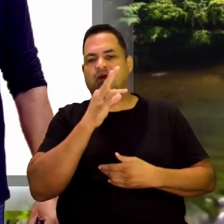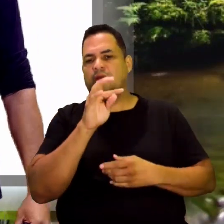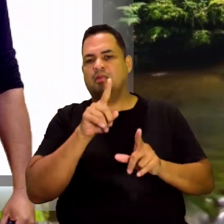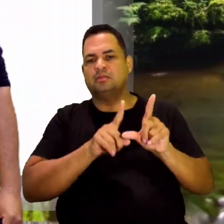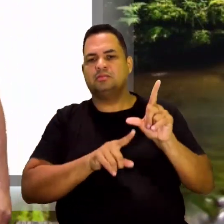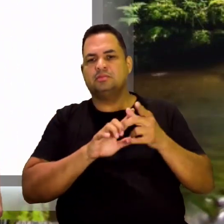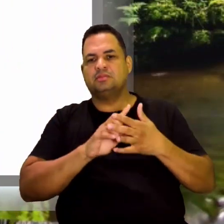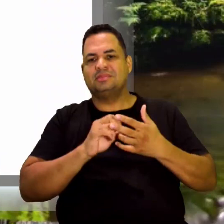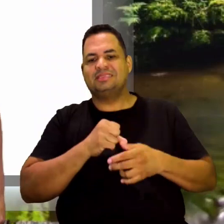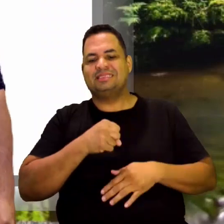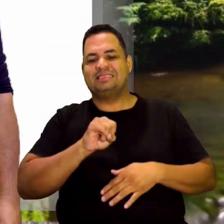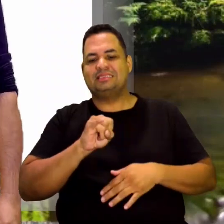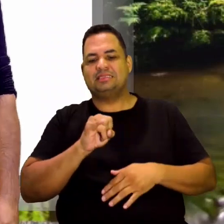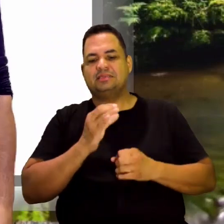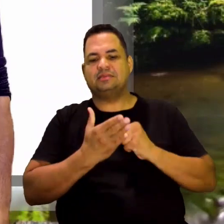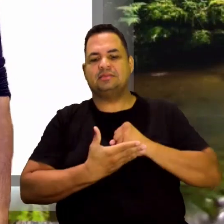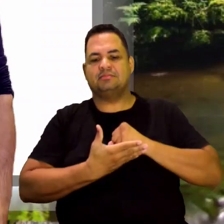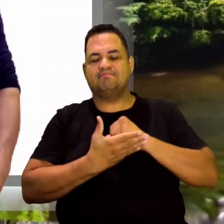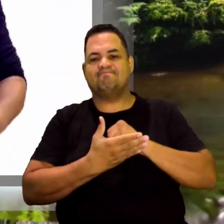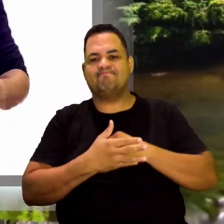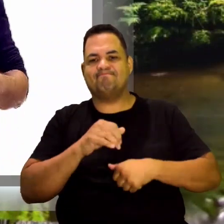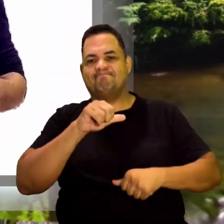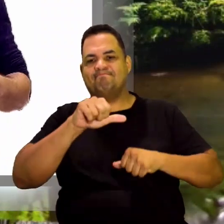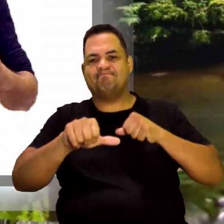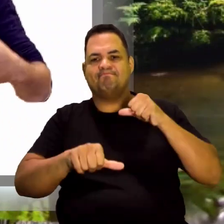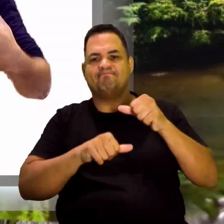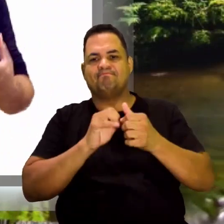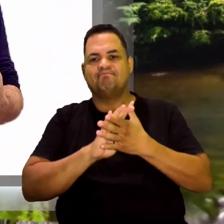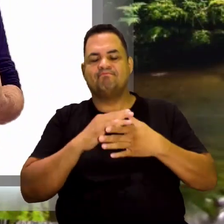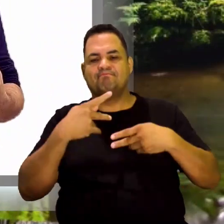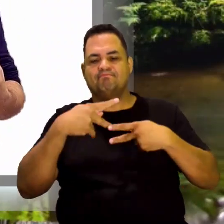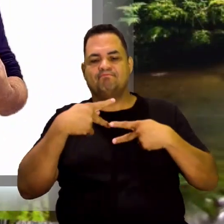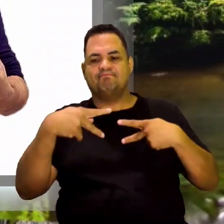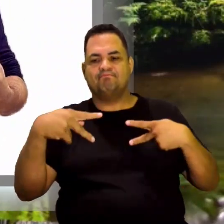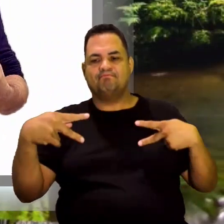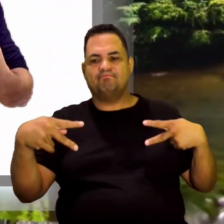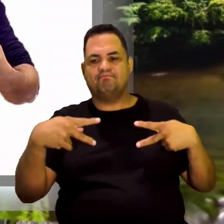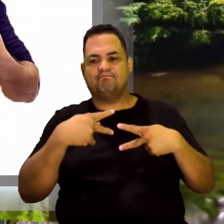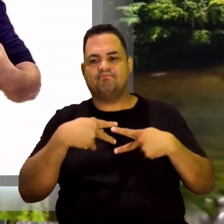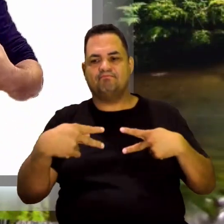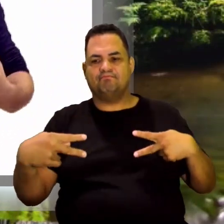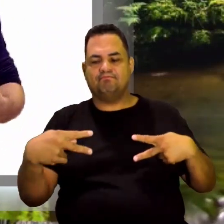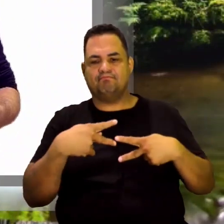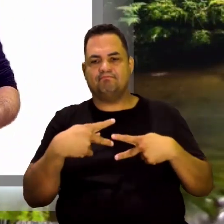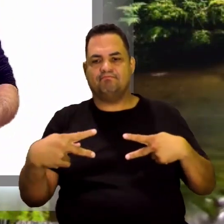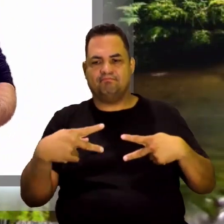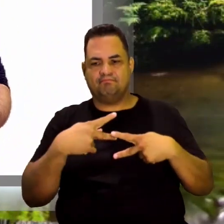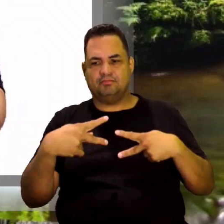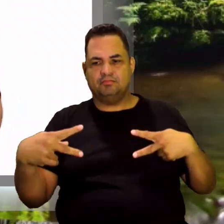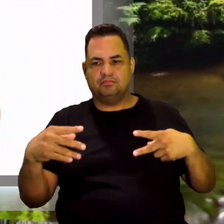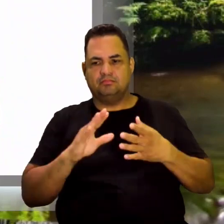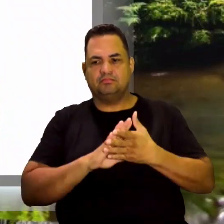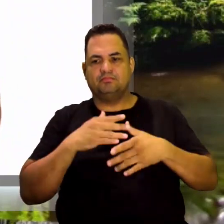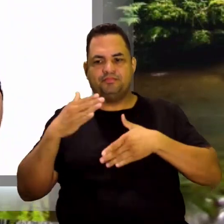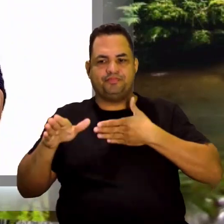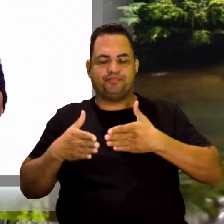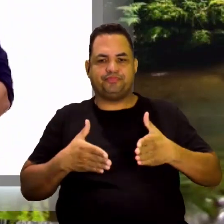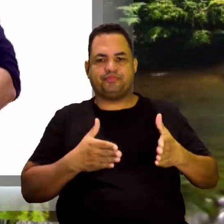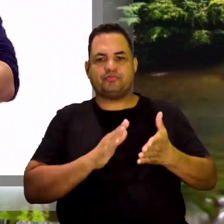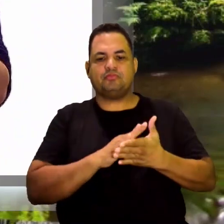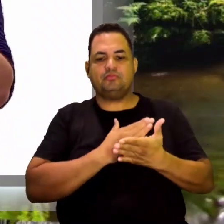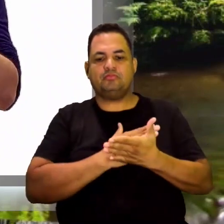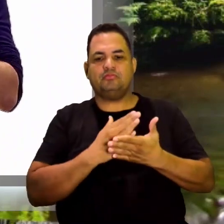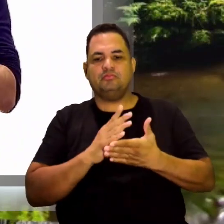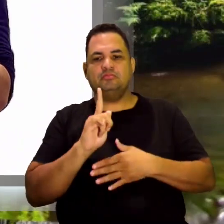estiverem trocadas, isso pode fazer com que a proteína que vai ser fabricada a partir desse gene,